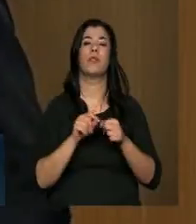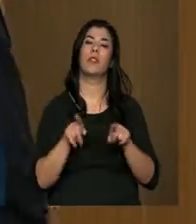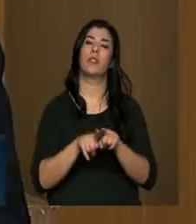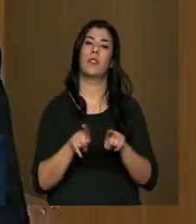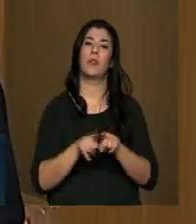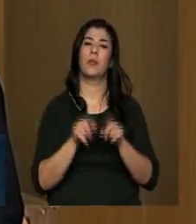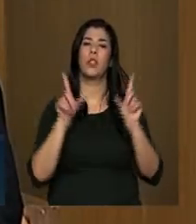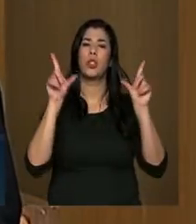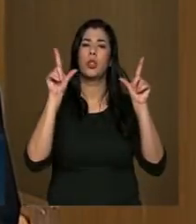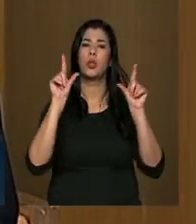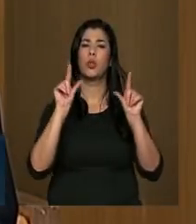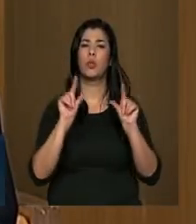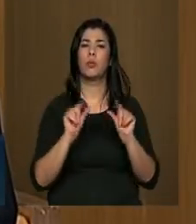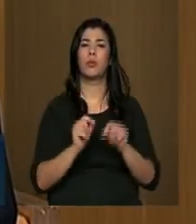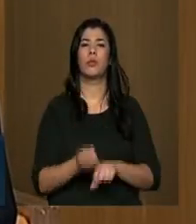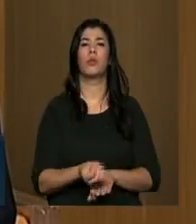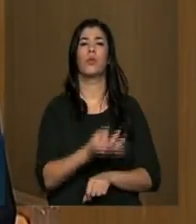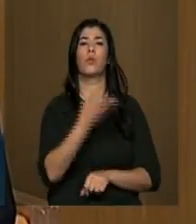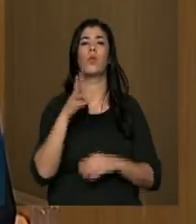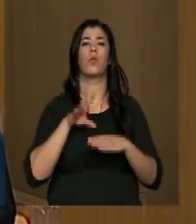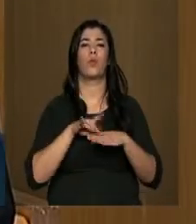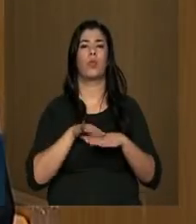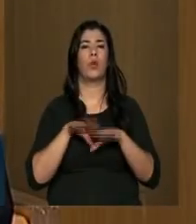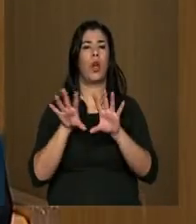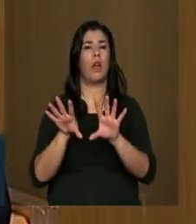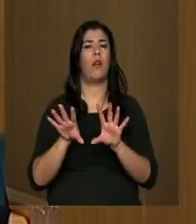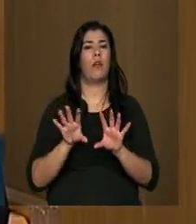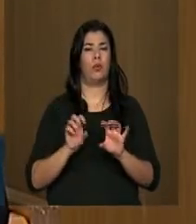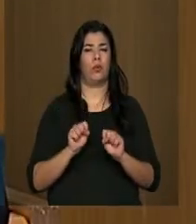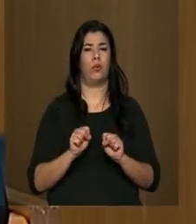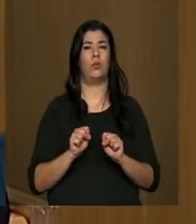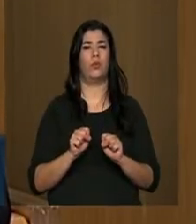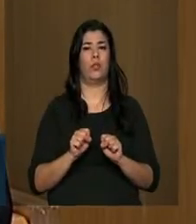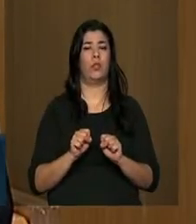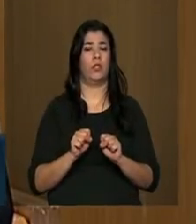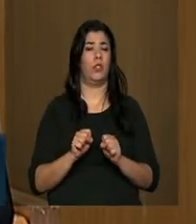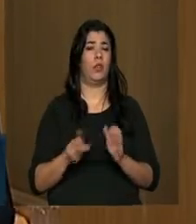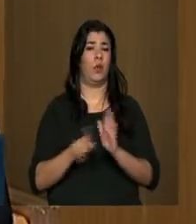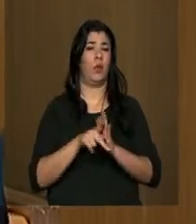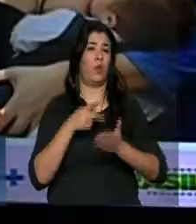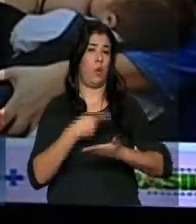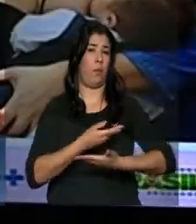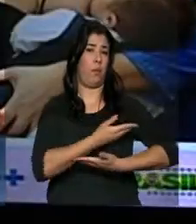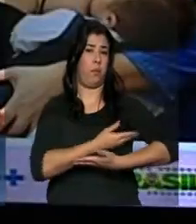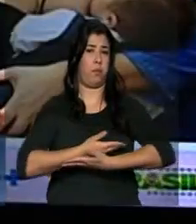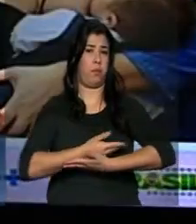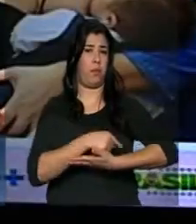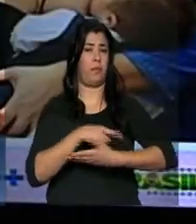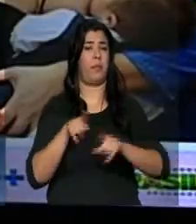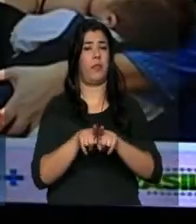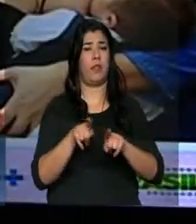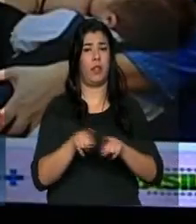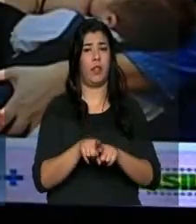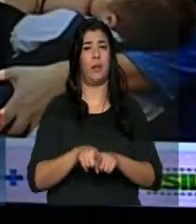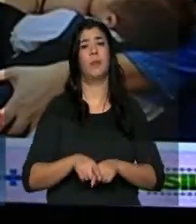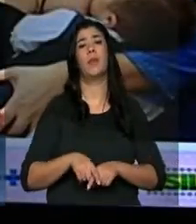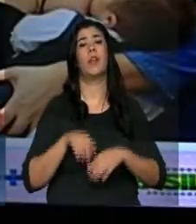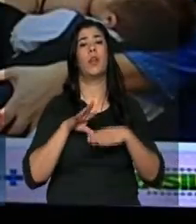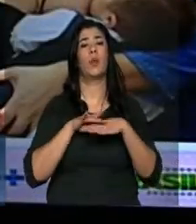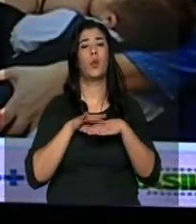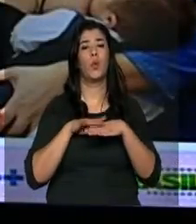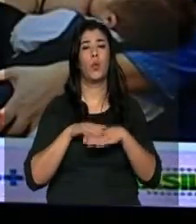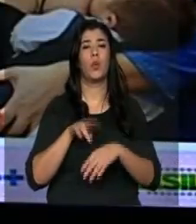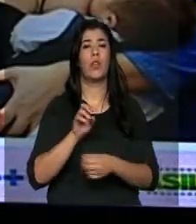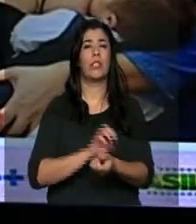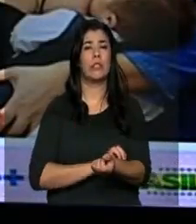né, de doenças infecciosas, né, no bebê, de doenças alérgicas e com todas as